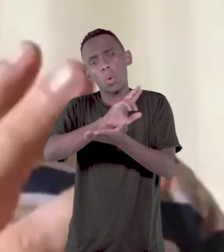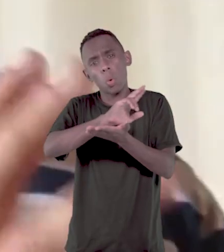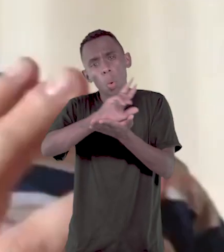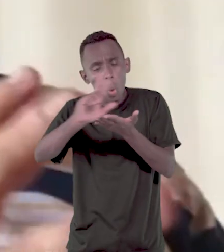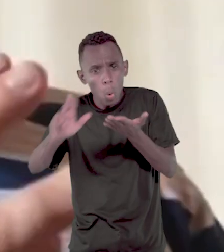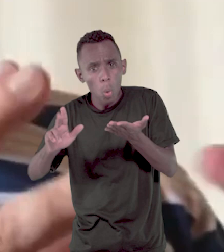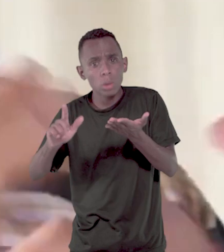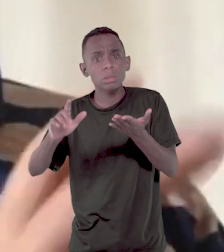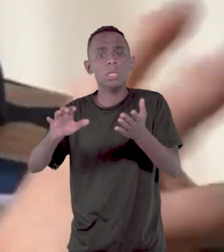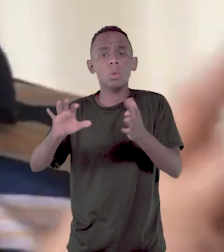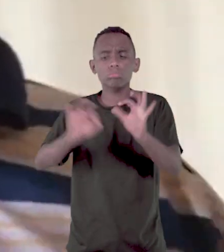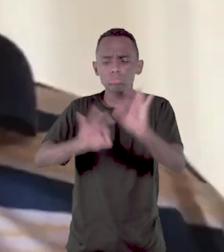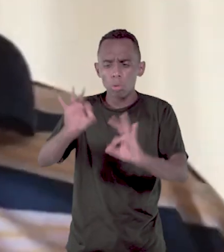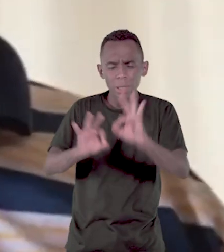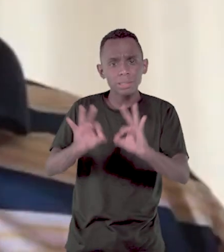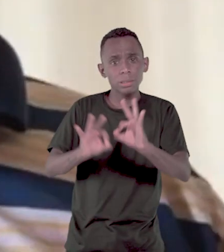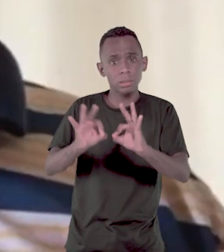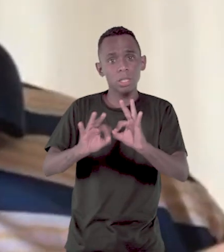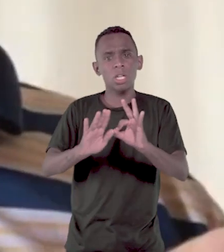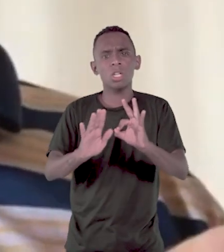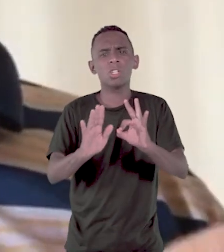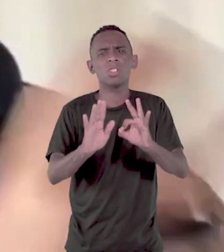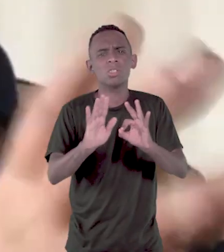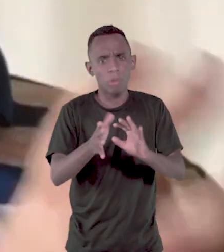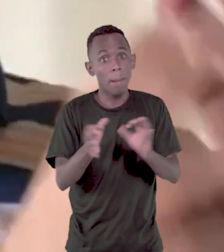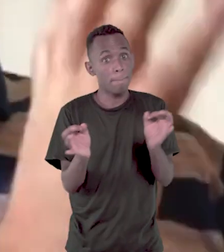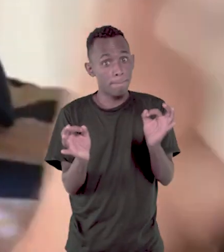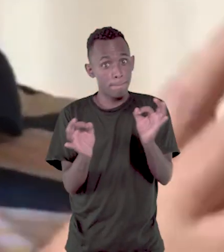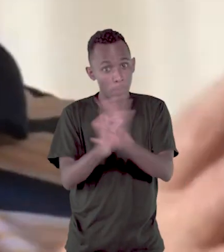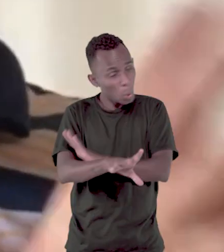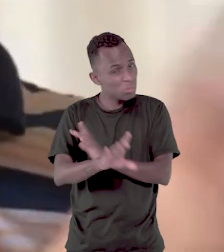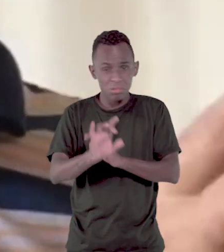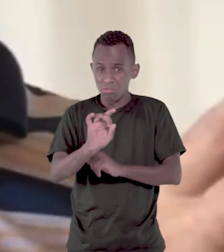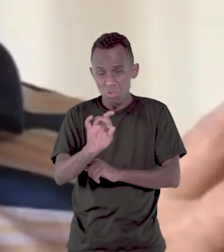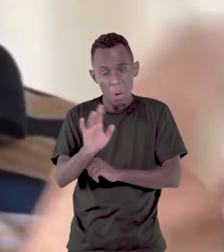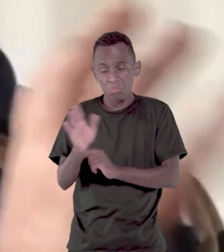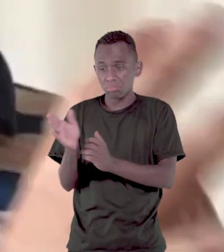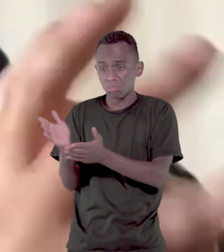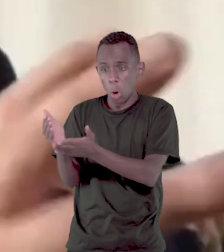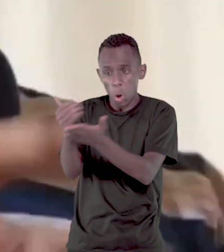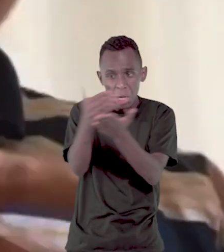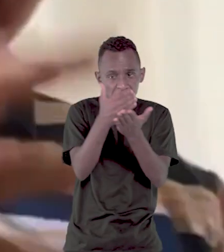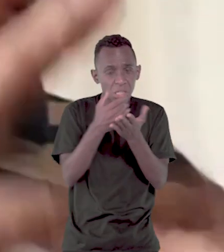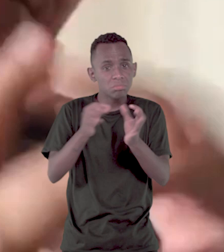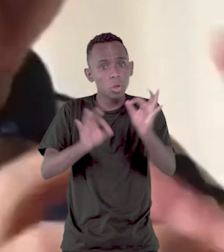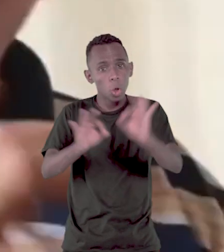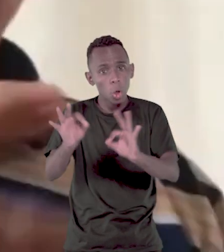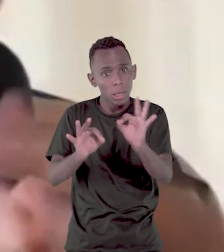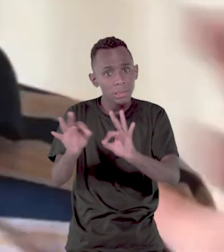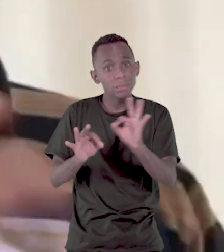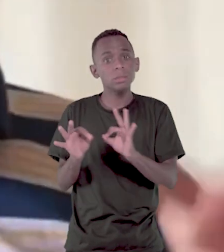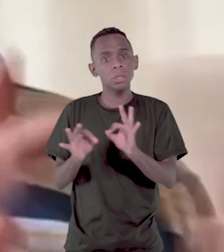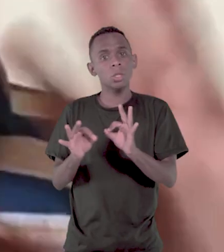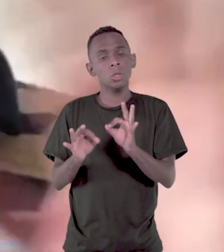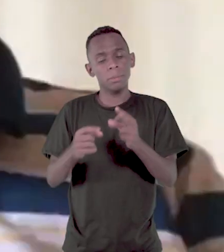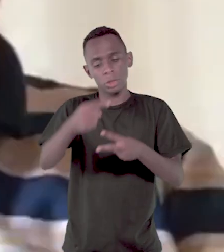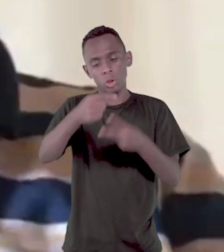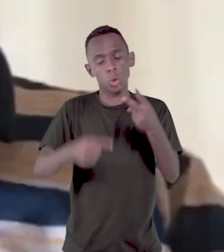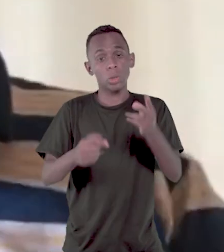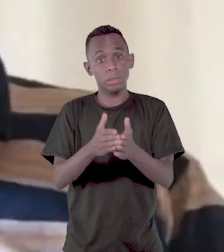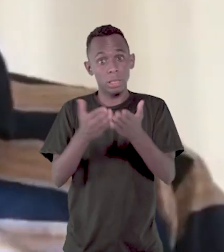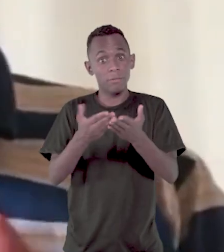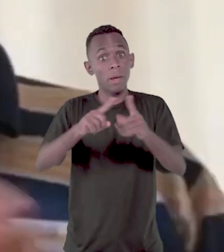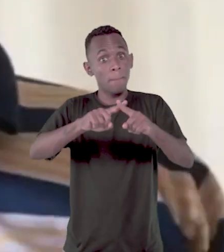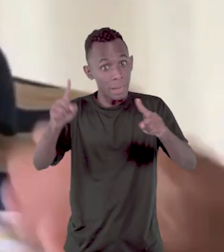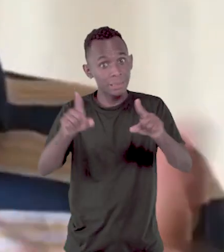eram as coisas que eu compilei, né? Ou seja, já estavam prontas e eu simplesmente revi para